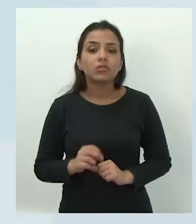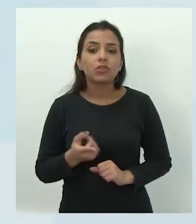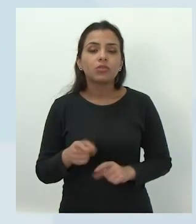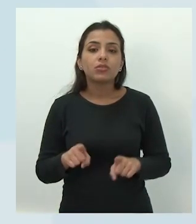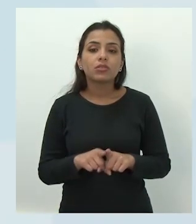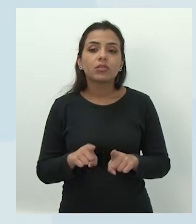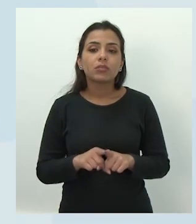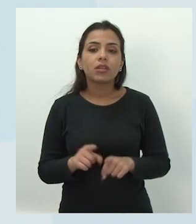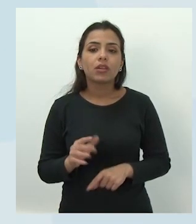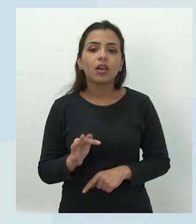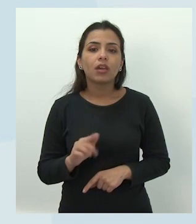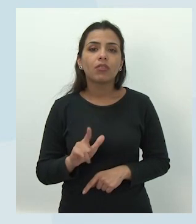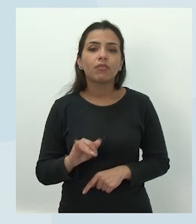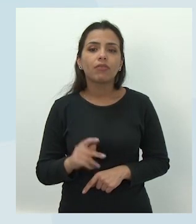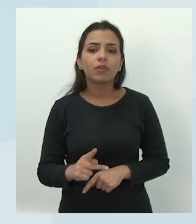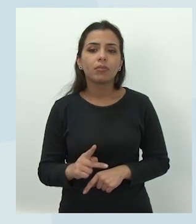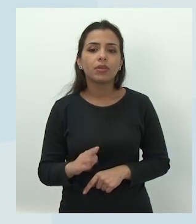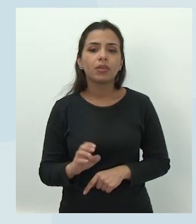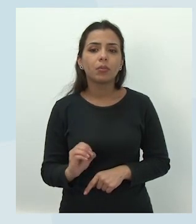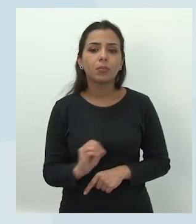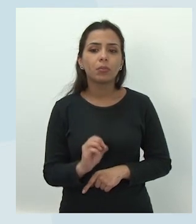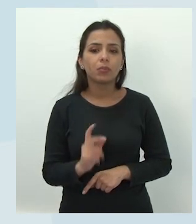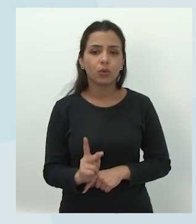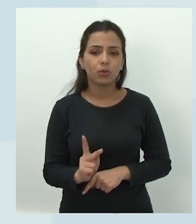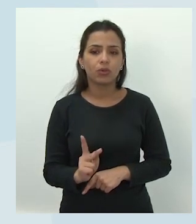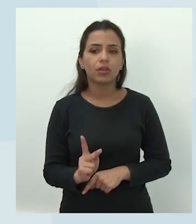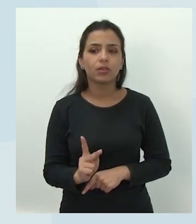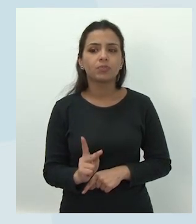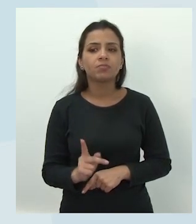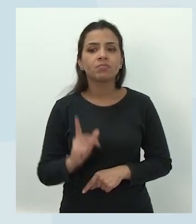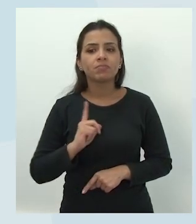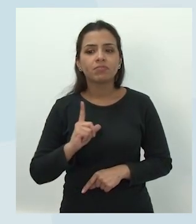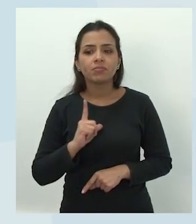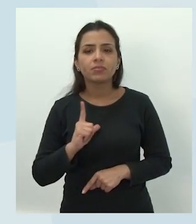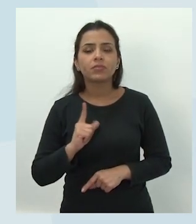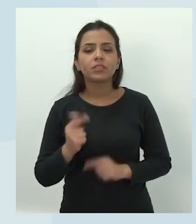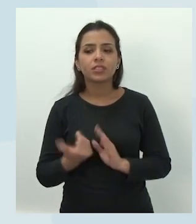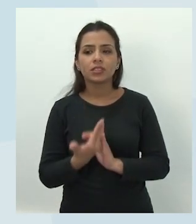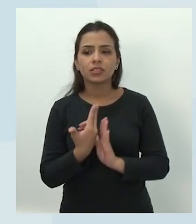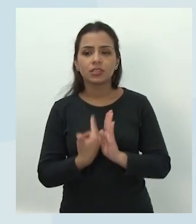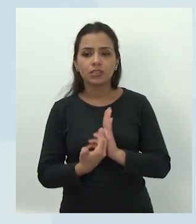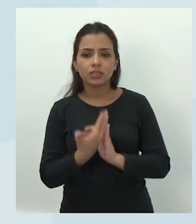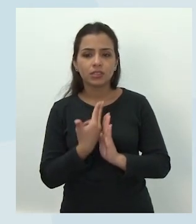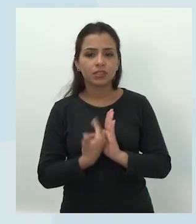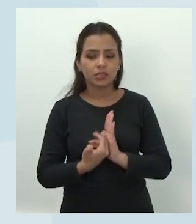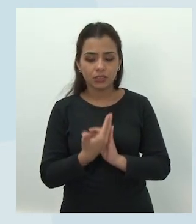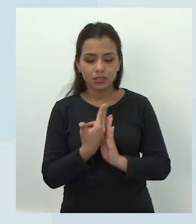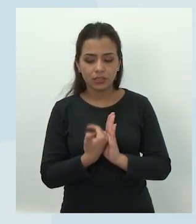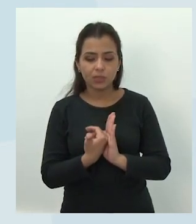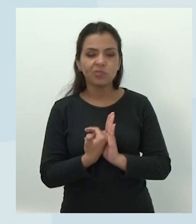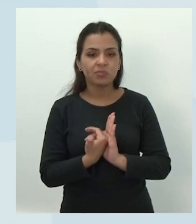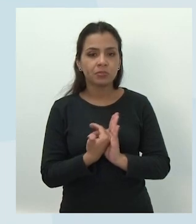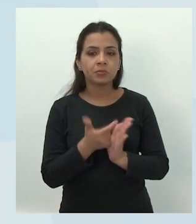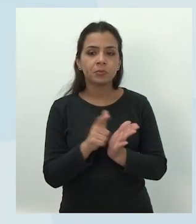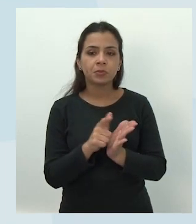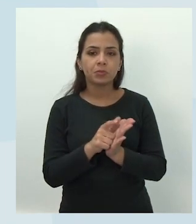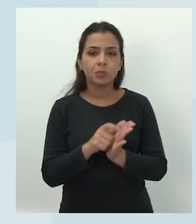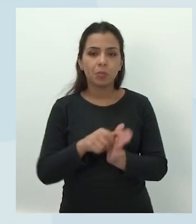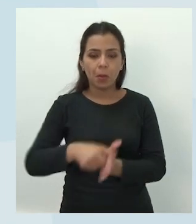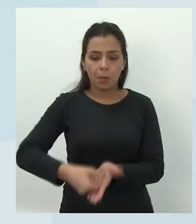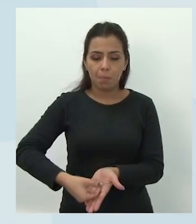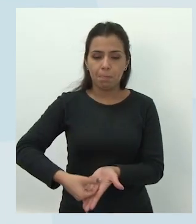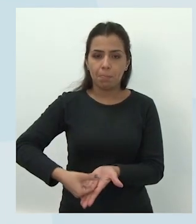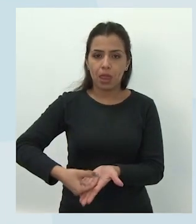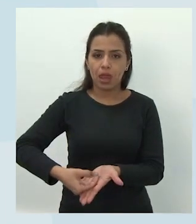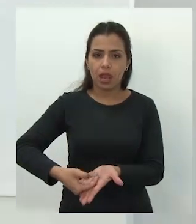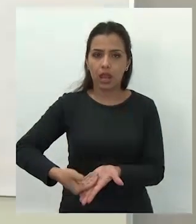através do Flipbook. Realizem desenhos com pequenas modificações em um bloco de papel e move as folhas rapidamente. Ó. Pega aqui o